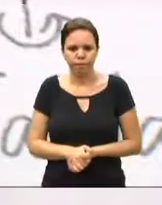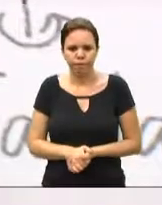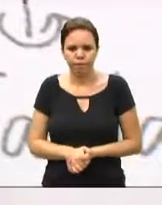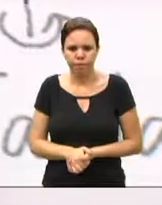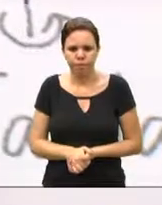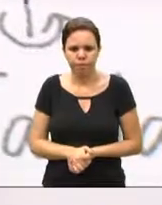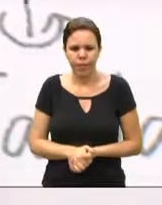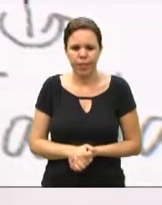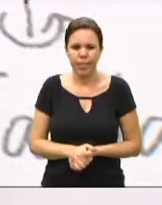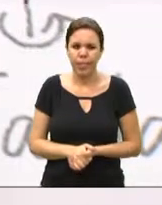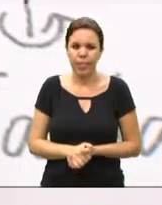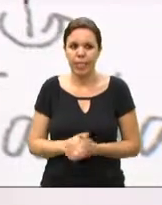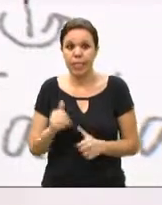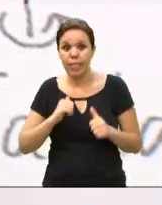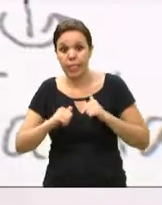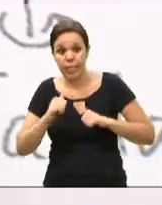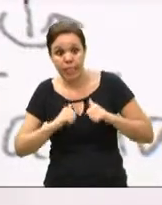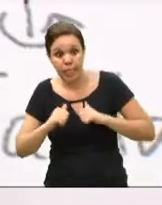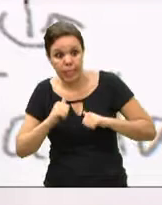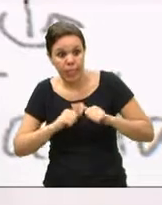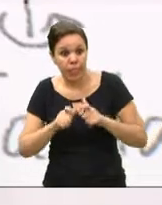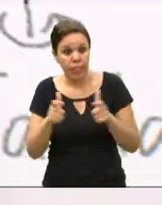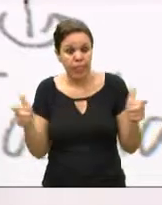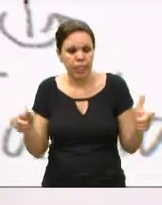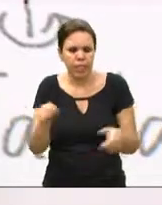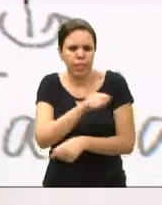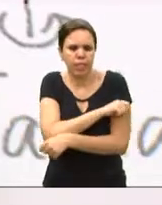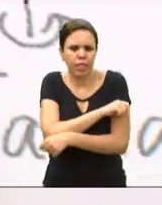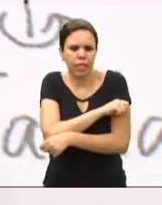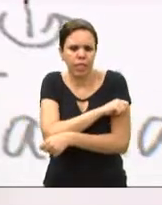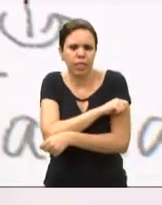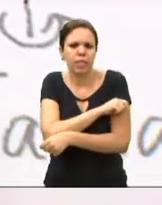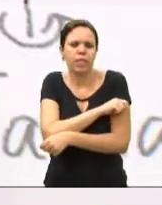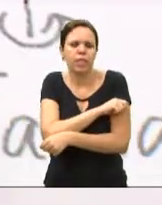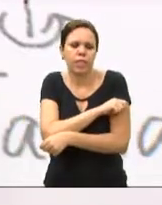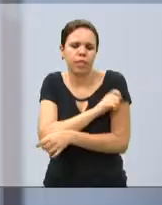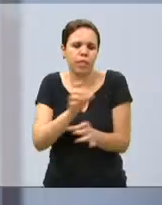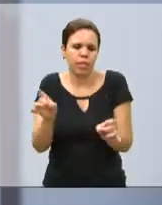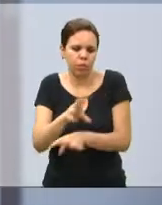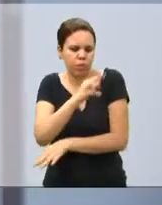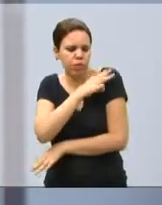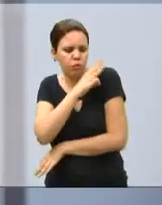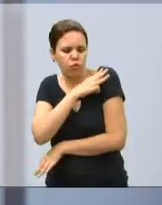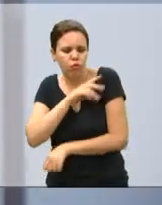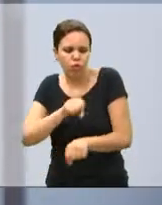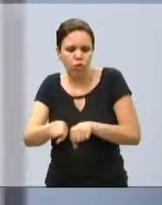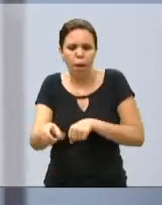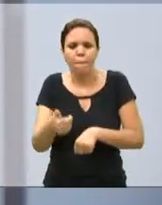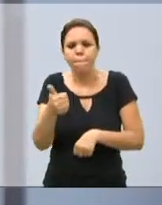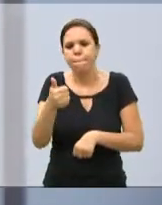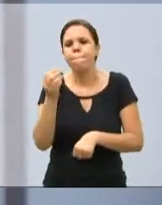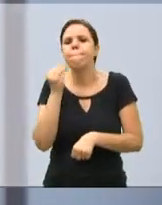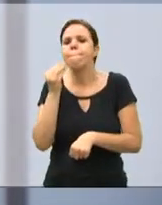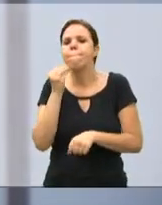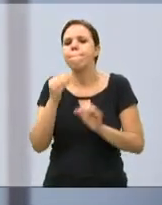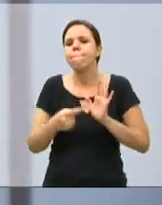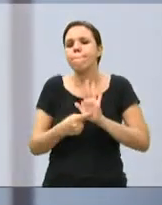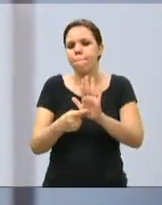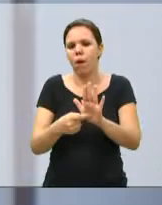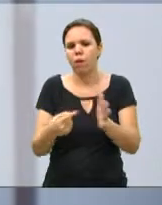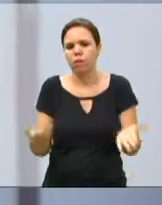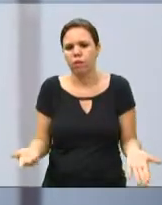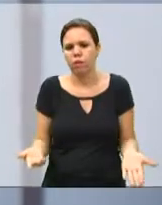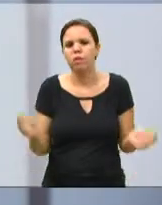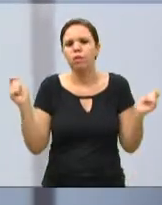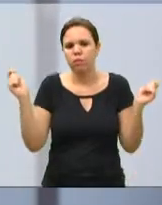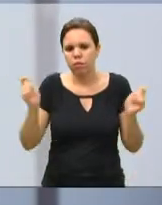naquela expectativa, né? Para a maioria dos alunos ali que estão saindo do ensino médio, é a primeira oportunidade de mostrar, né, que